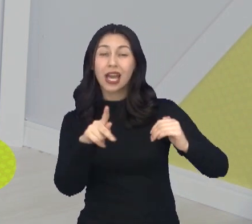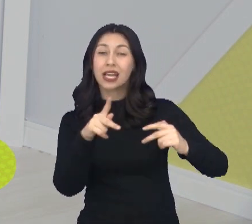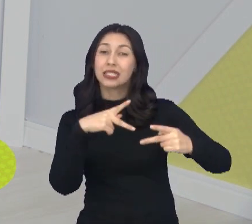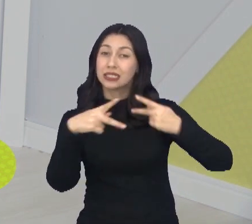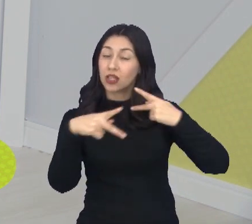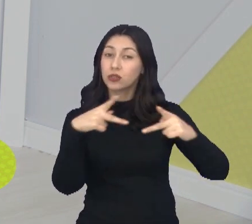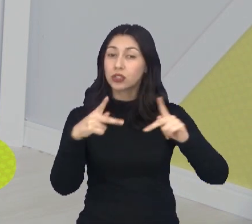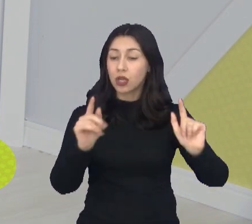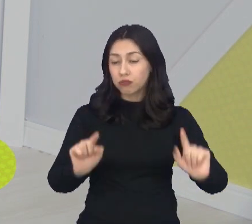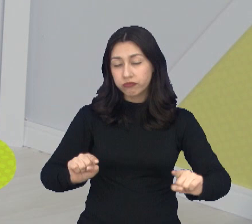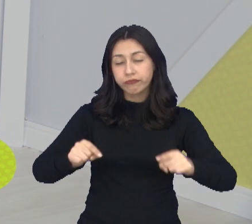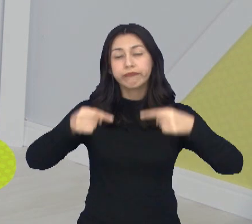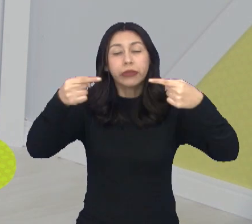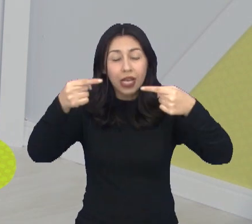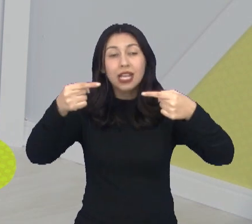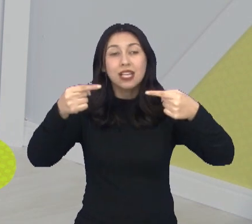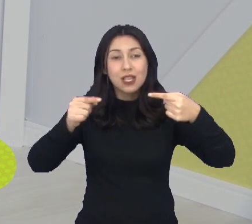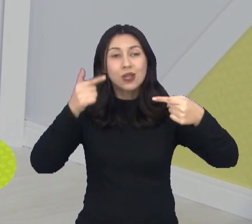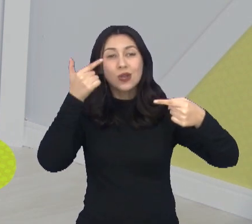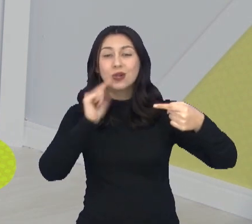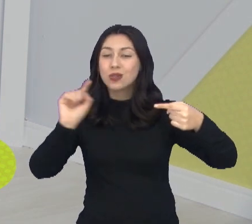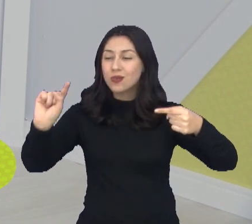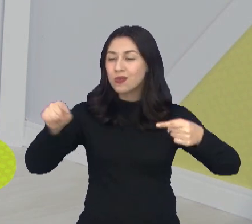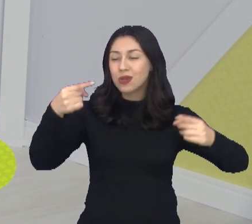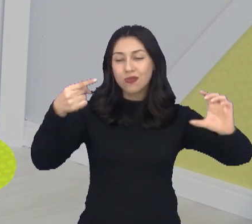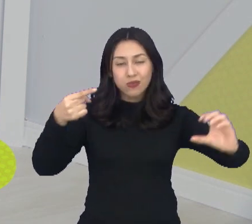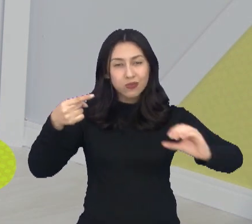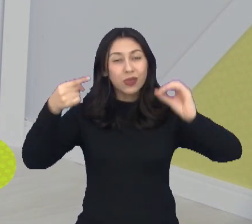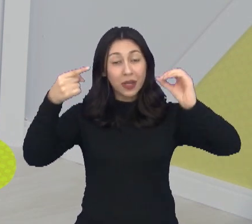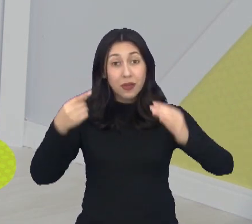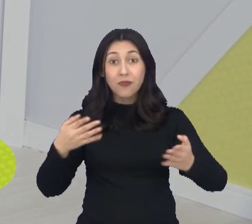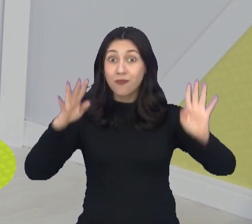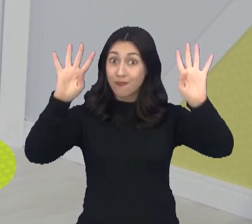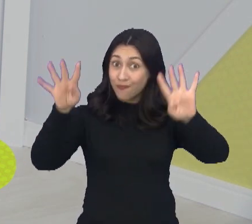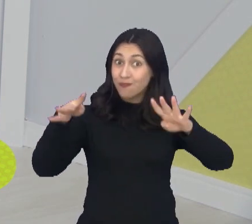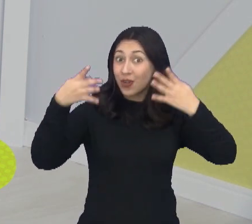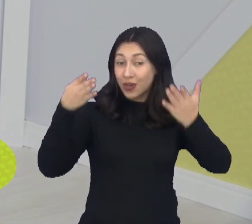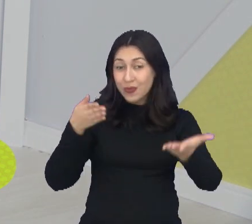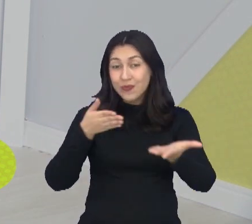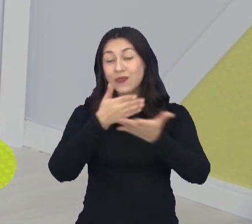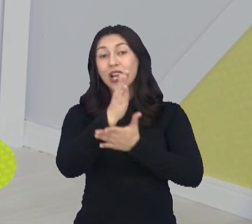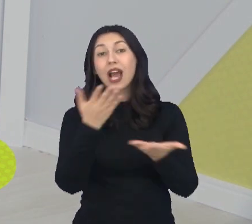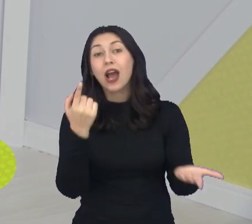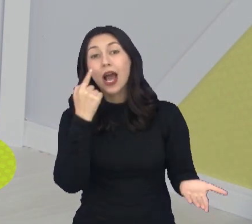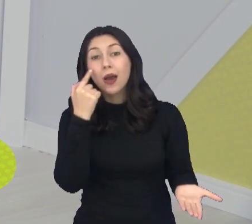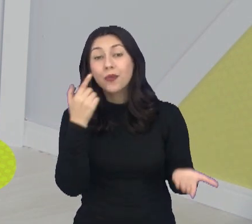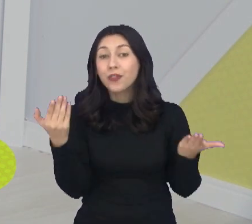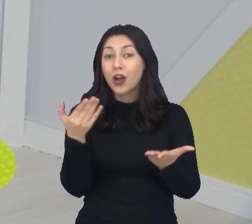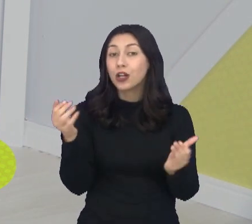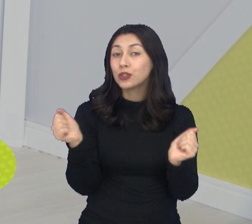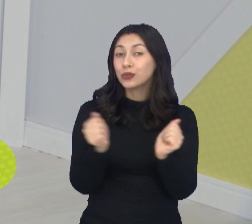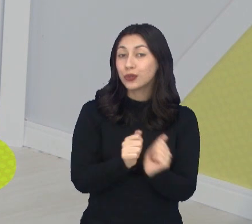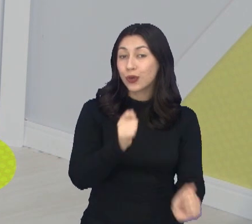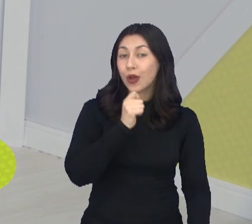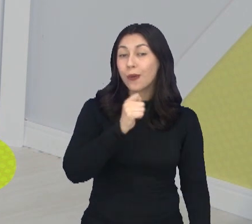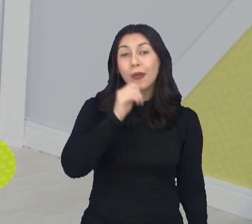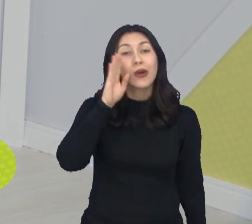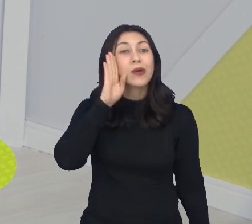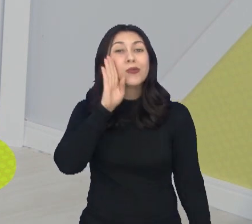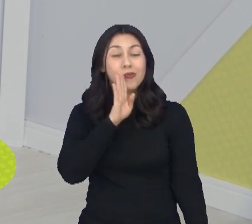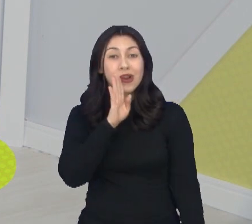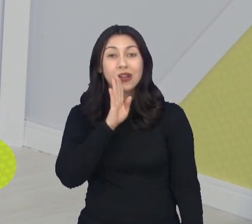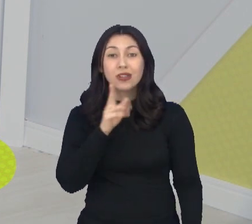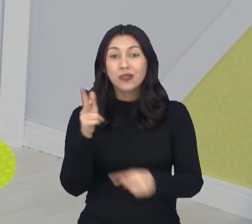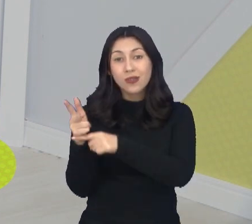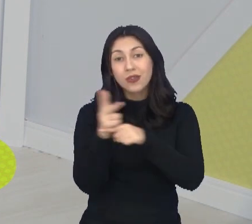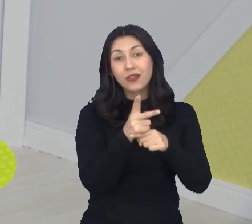gasto, venceu e garantiu vaga nas quartas de final. Vamos ver como é que foi a partida na reportagem dele, Paulo Ricardo, e imagens de